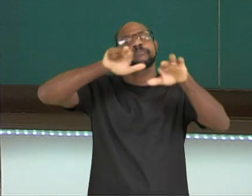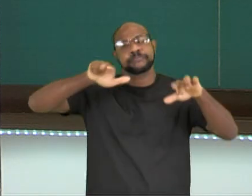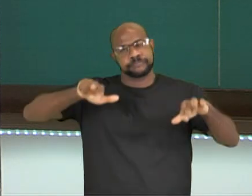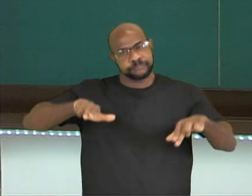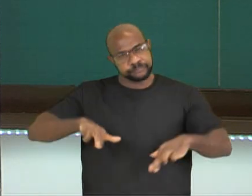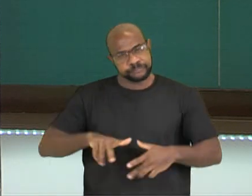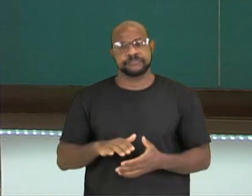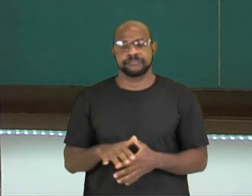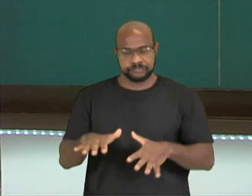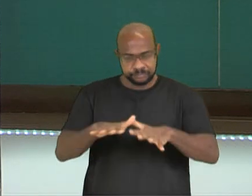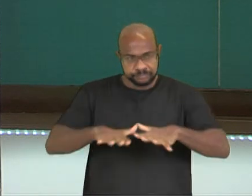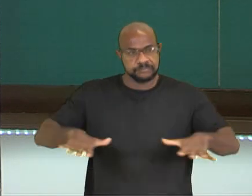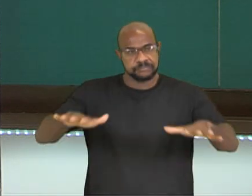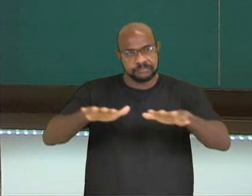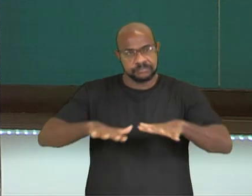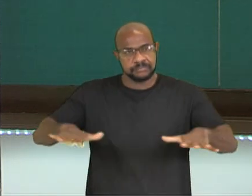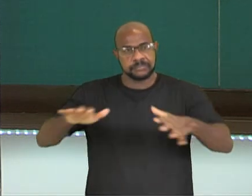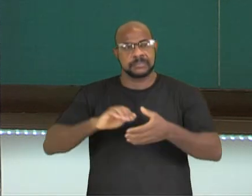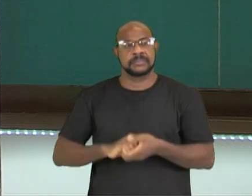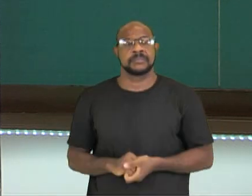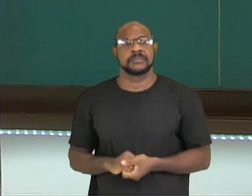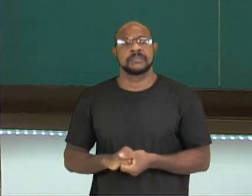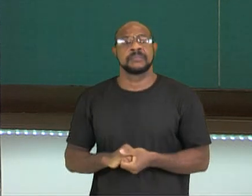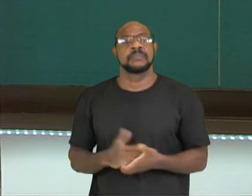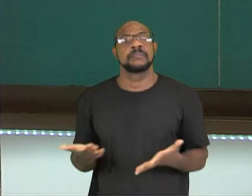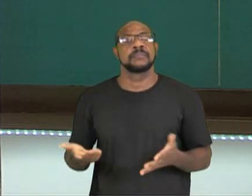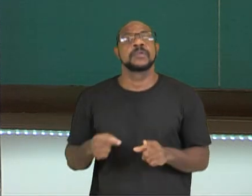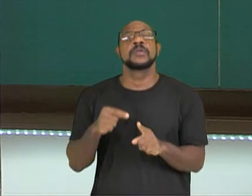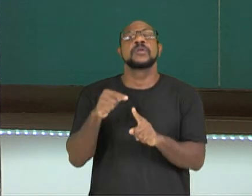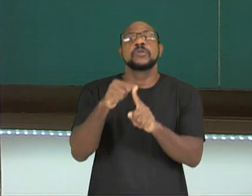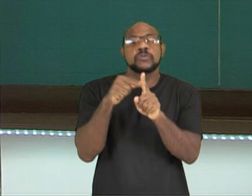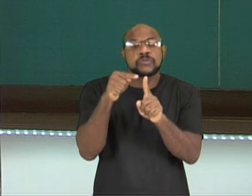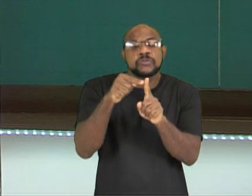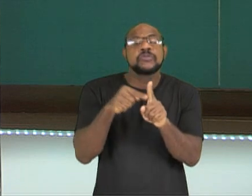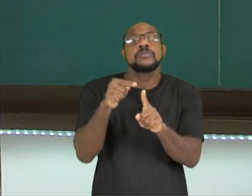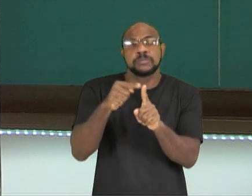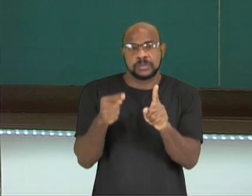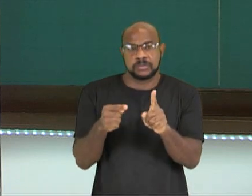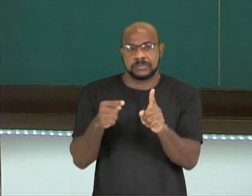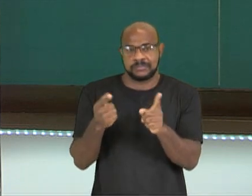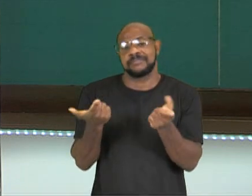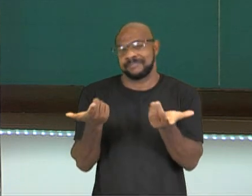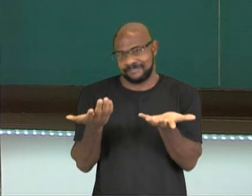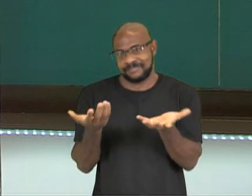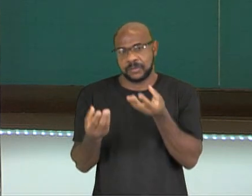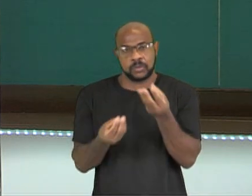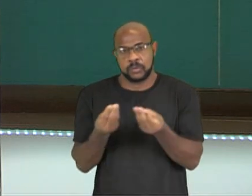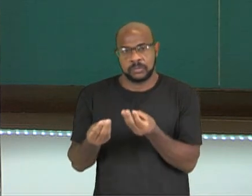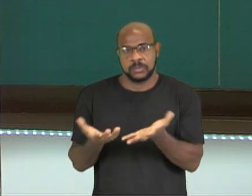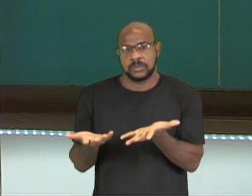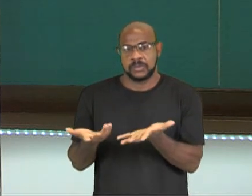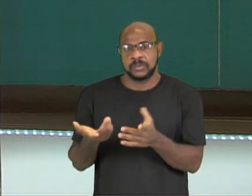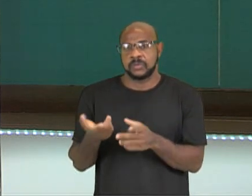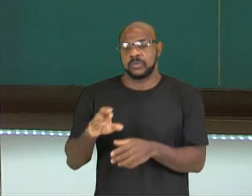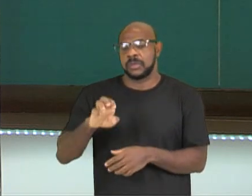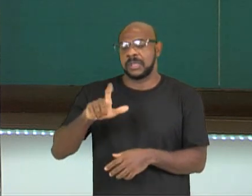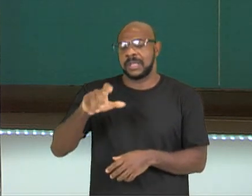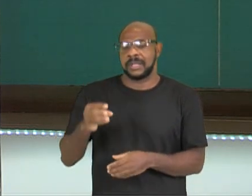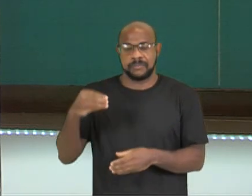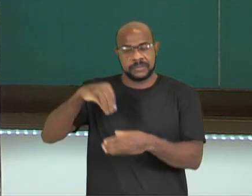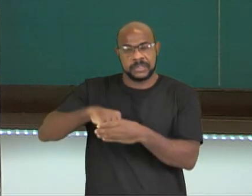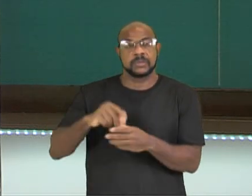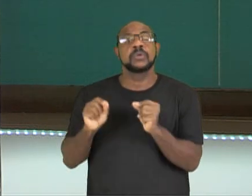sua superfície ou do seu relevo. E as formas do relevo? Então, a partir dessa estrutura, eu vou ter